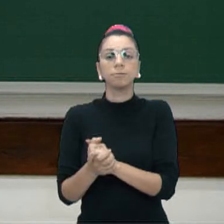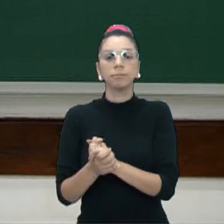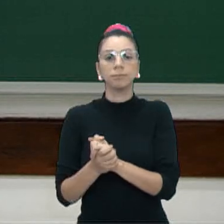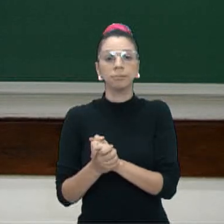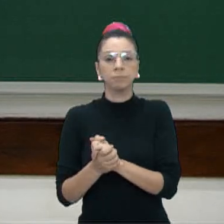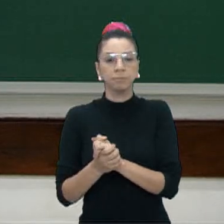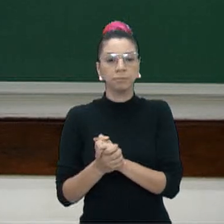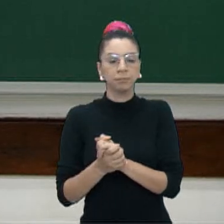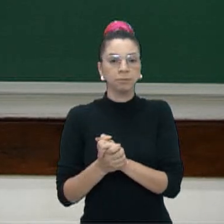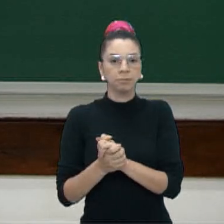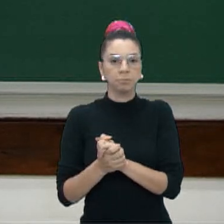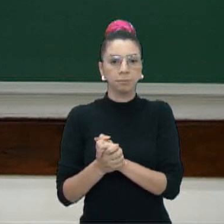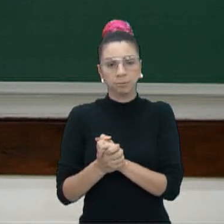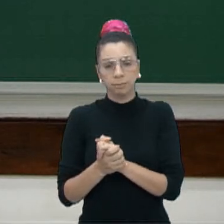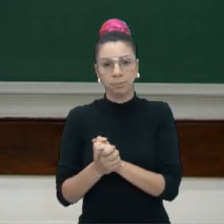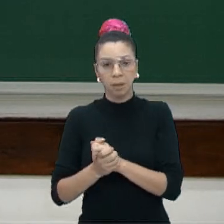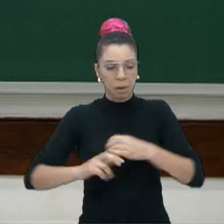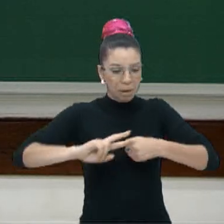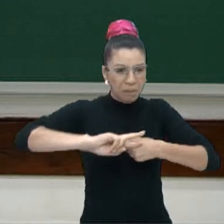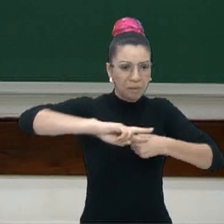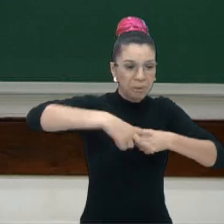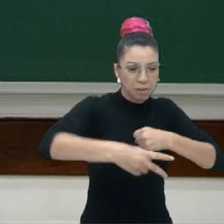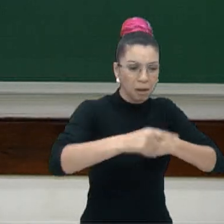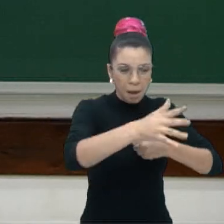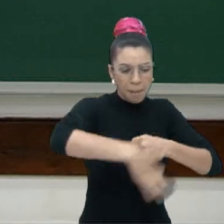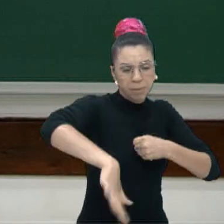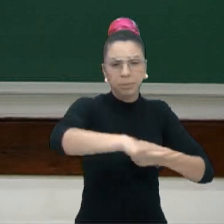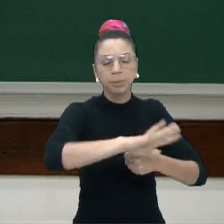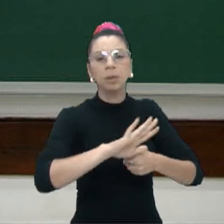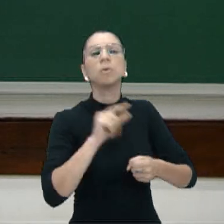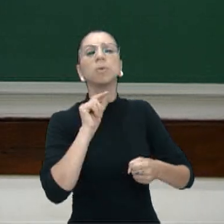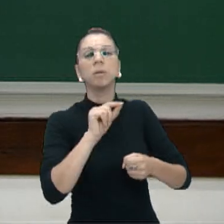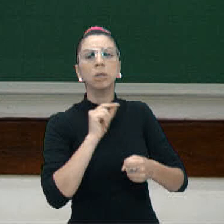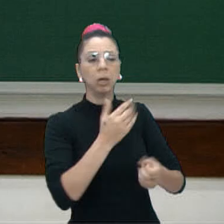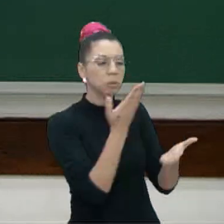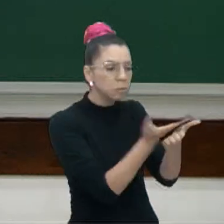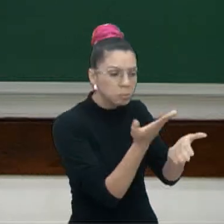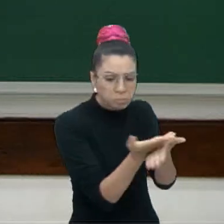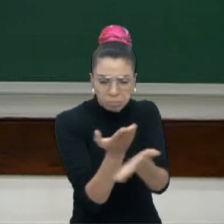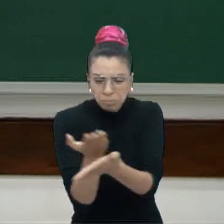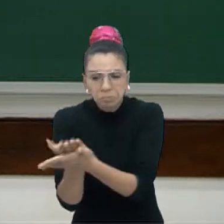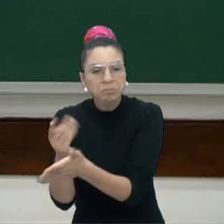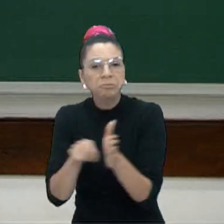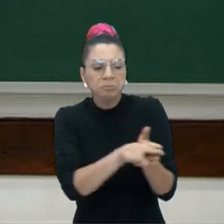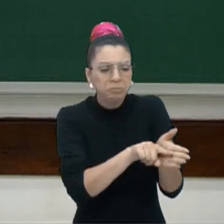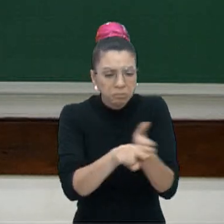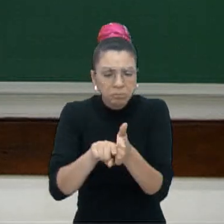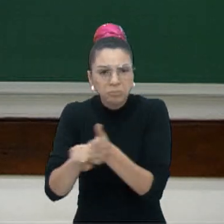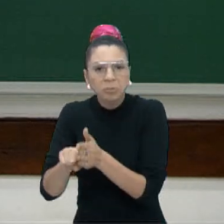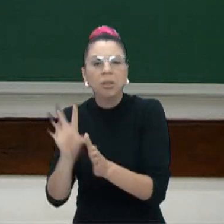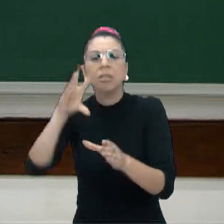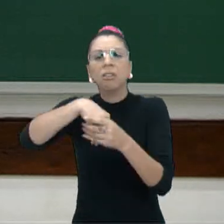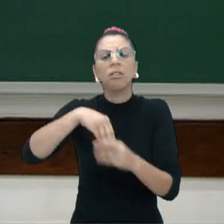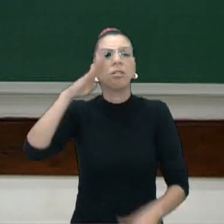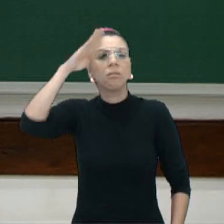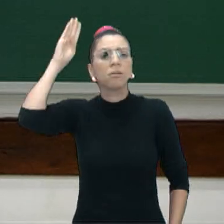causou impacto na academia, todo mundo estudava, todo mundo tentava usar essa teoria para tudo, que foi a teoria